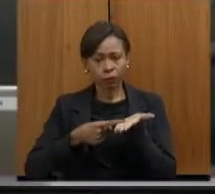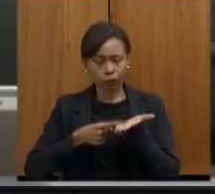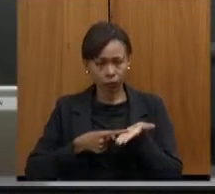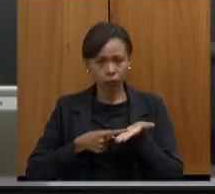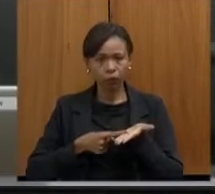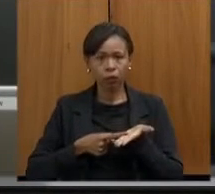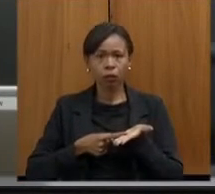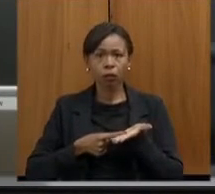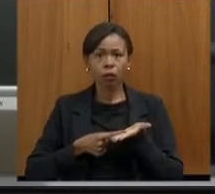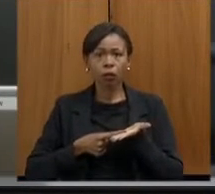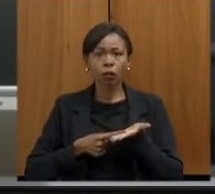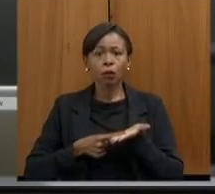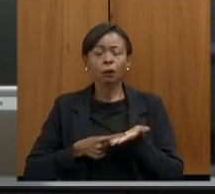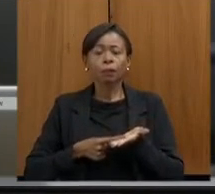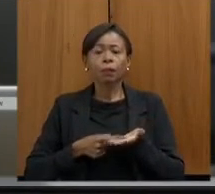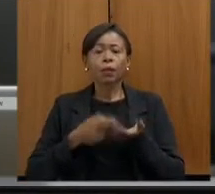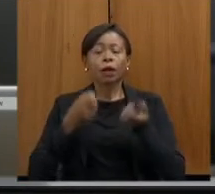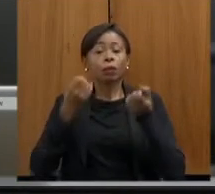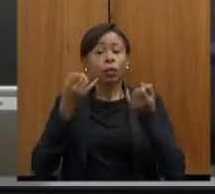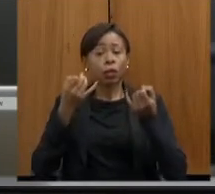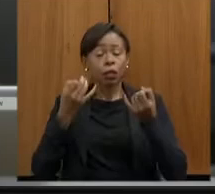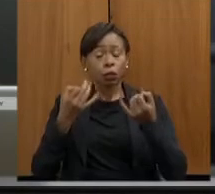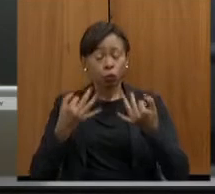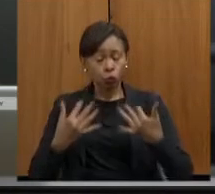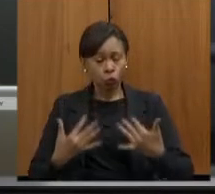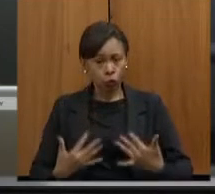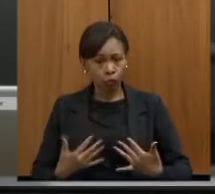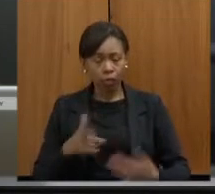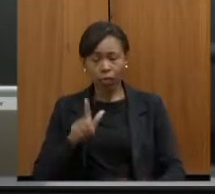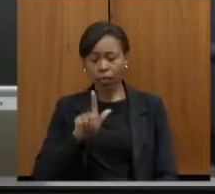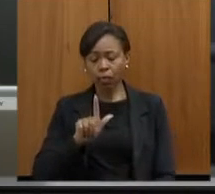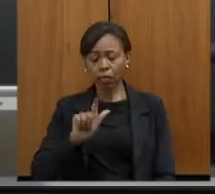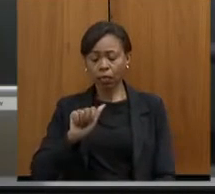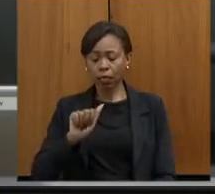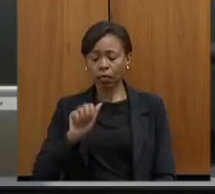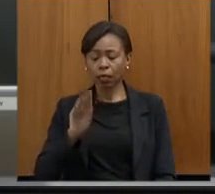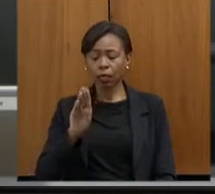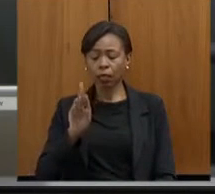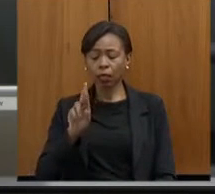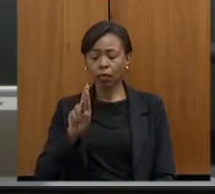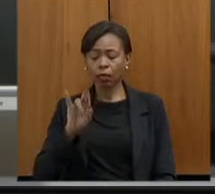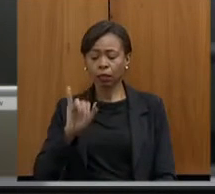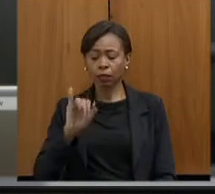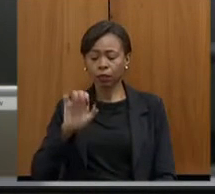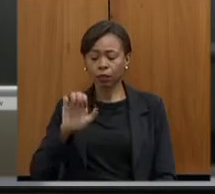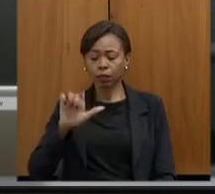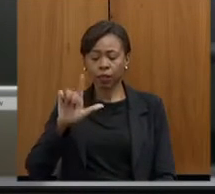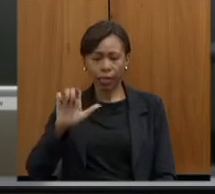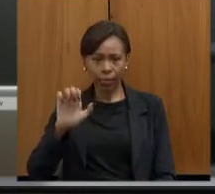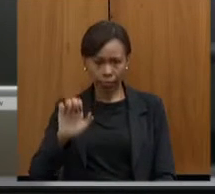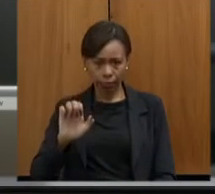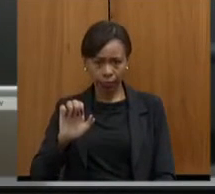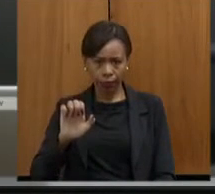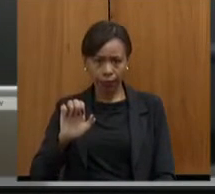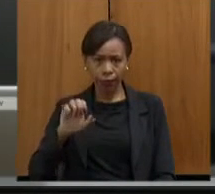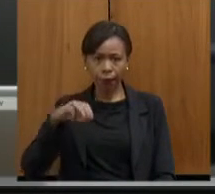faça suas considerações iniciais, a senhora Gabriele Esperandio Malta.